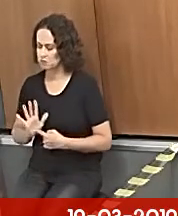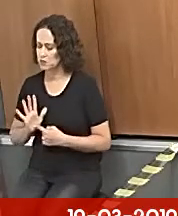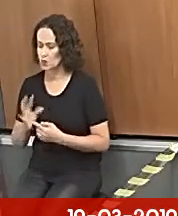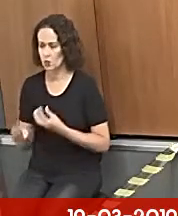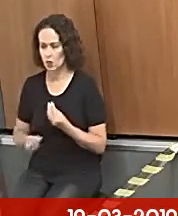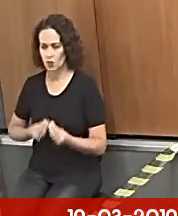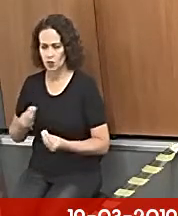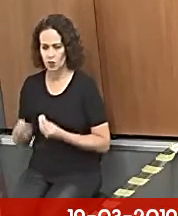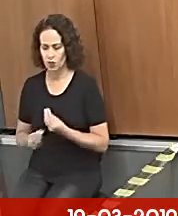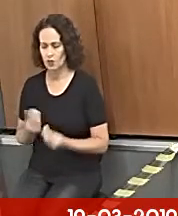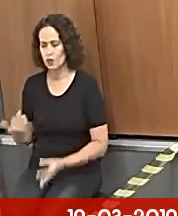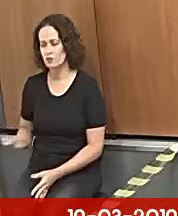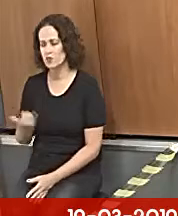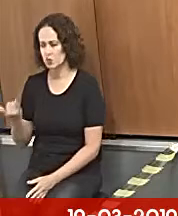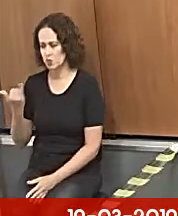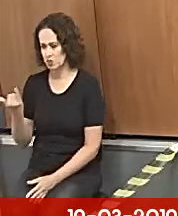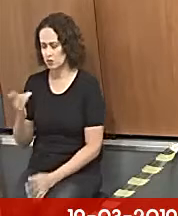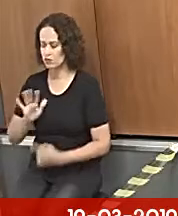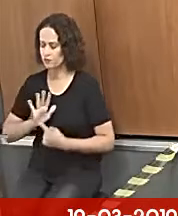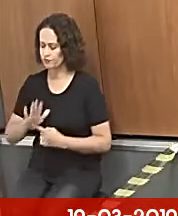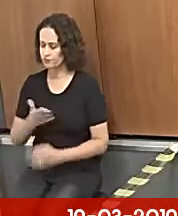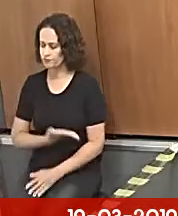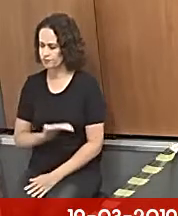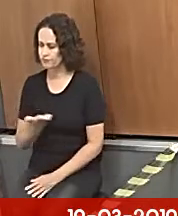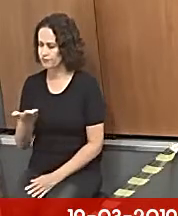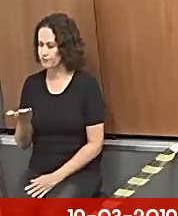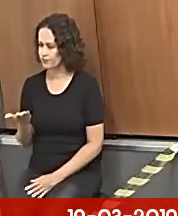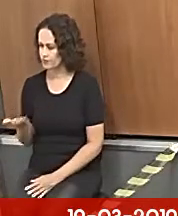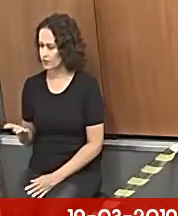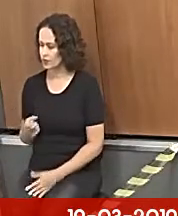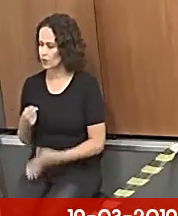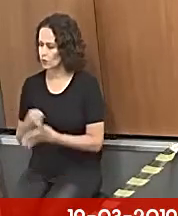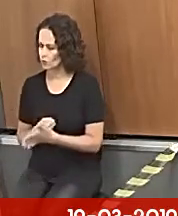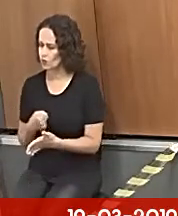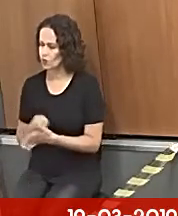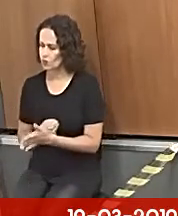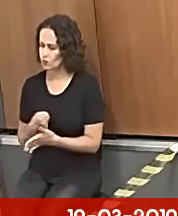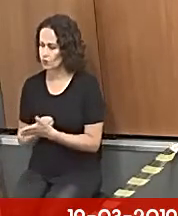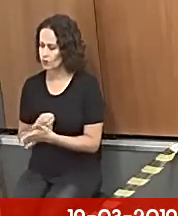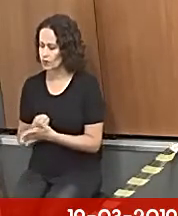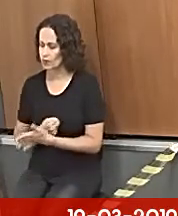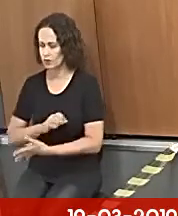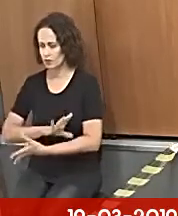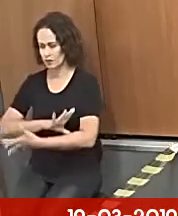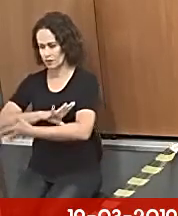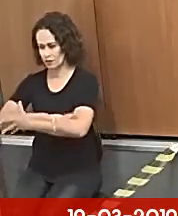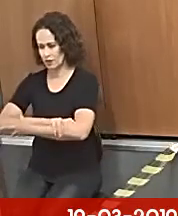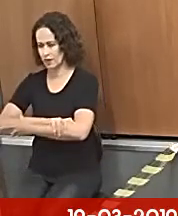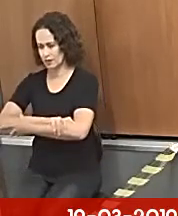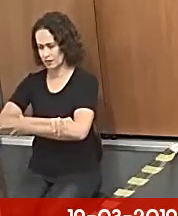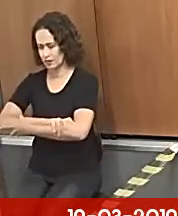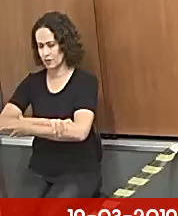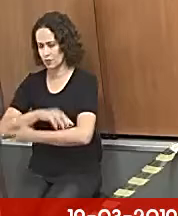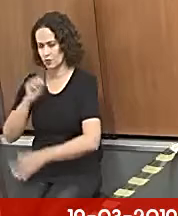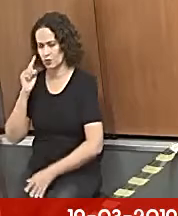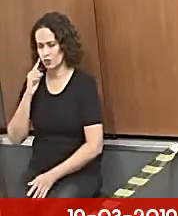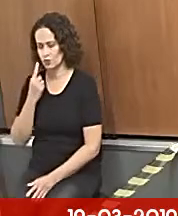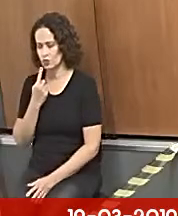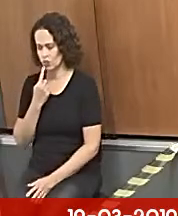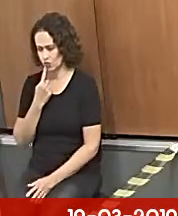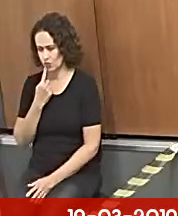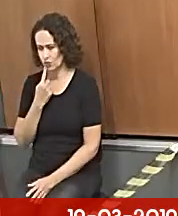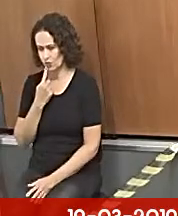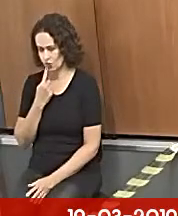escola falando aqui pra vocês é foi uma luta da entidade associação dos surdos nós tivemos que